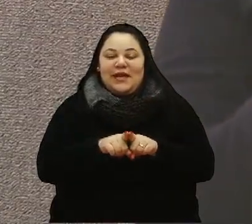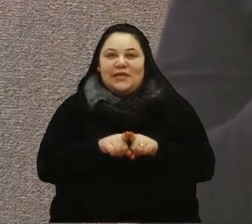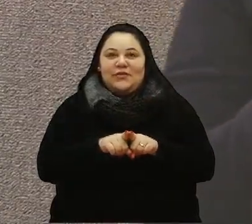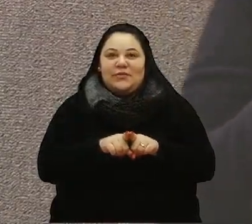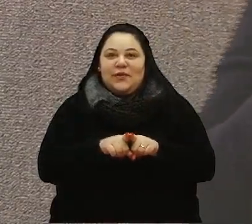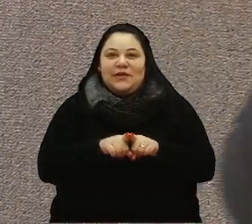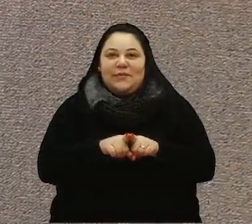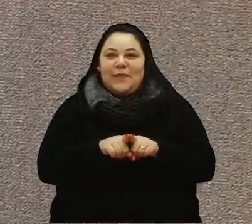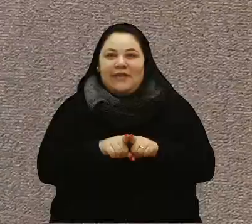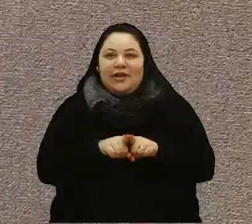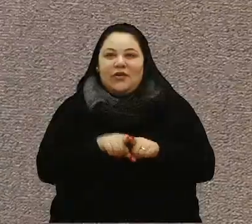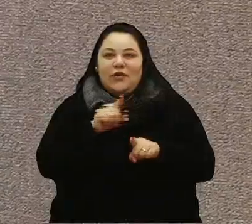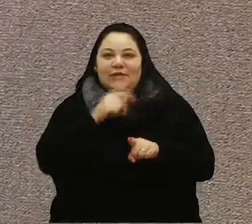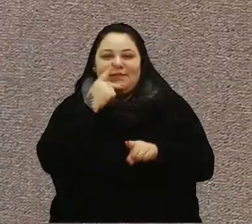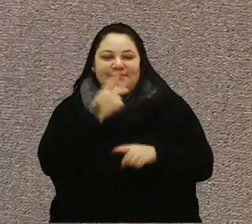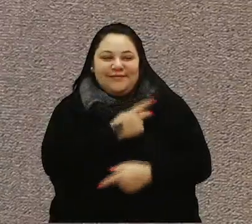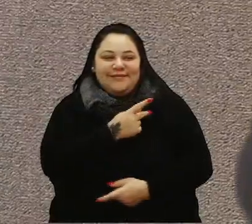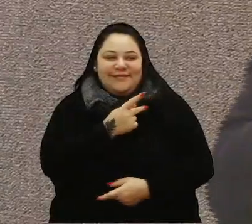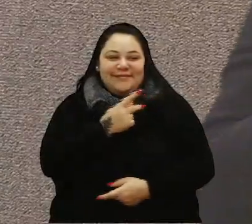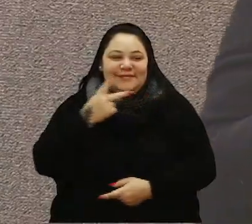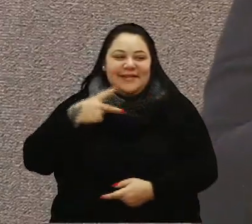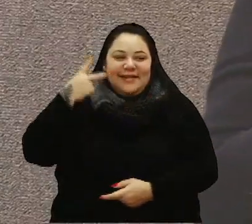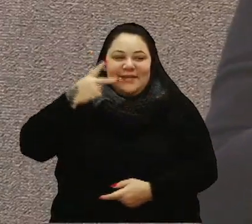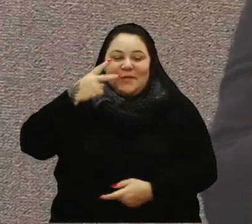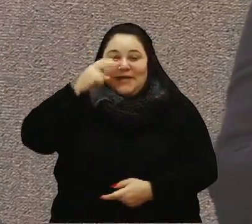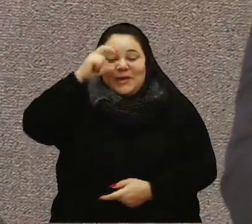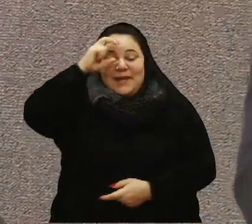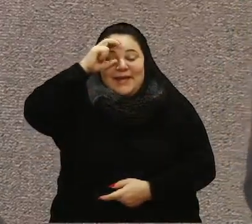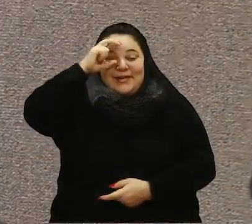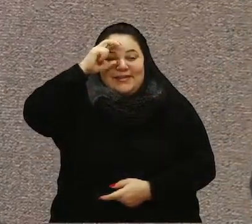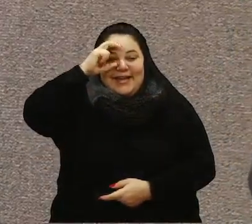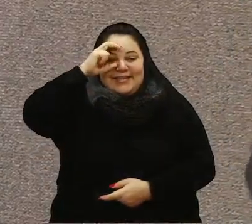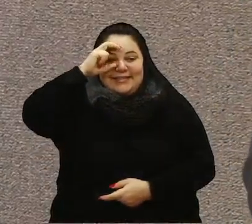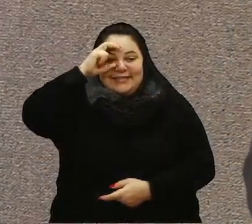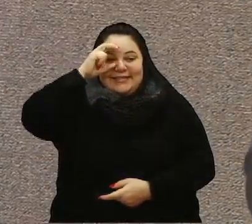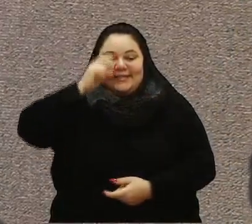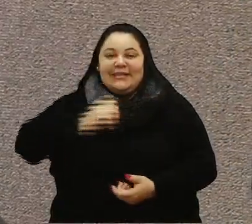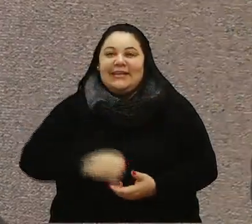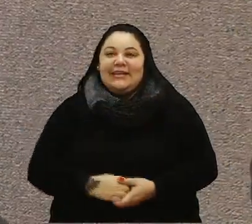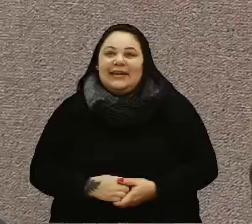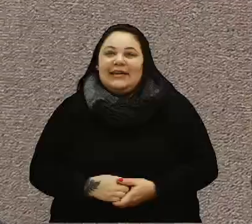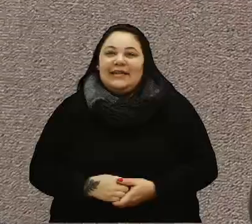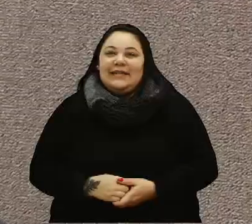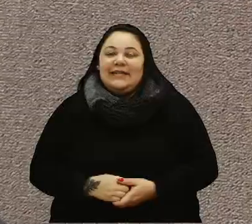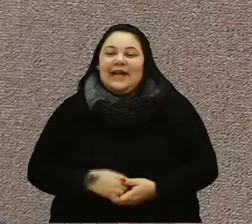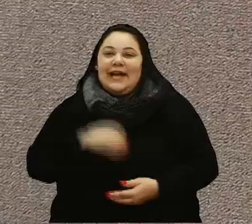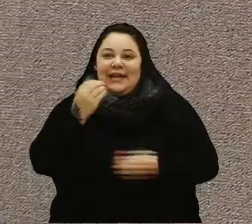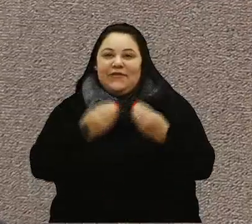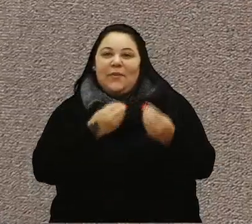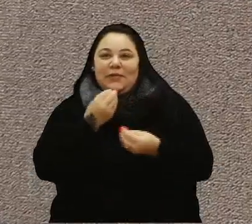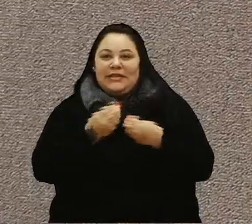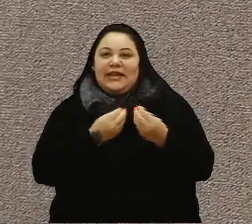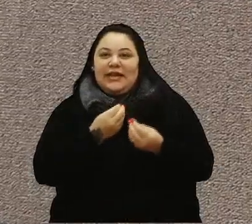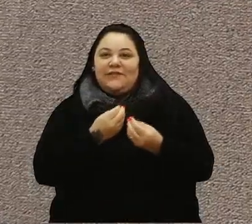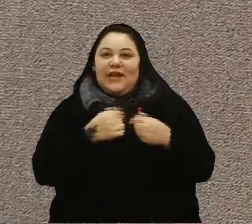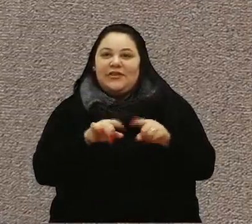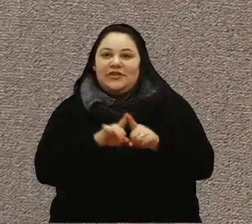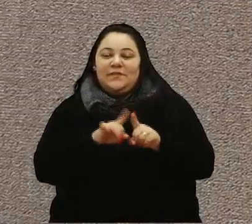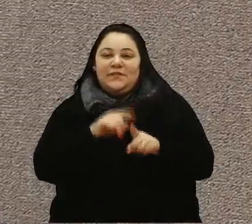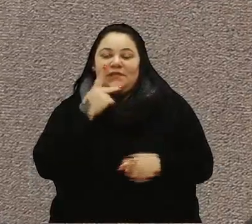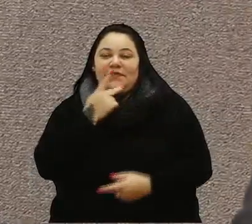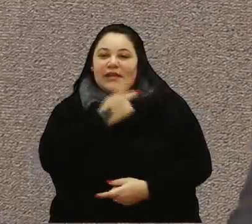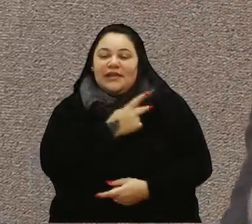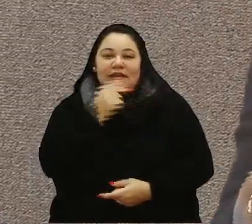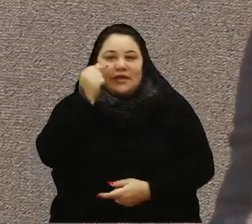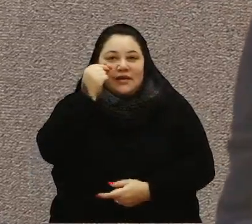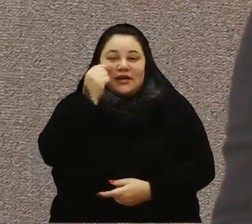e dizer, né, a vereadora Sandra, que é a nossa presidente da comissão, e vocês, como bem falado aqui há pouco pelo vereador Frisso, né,